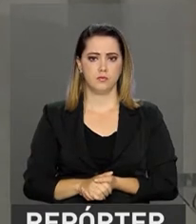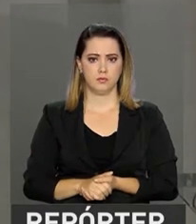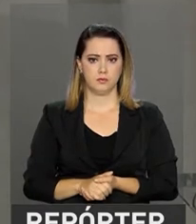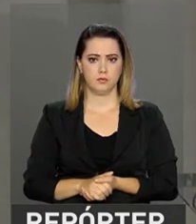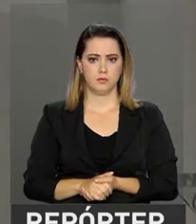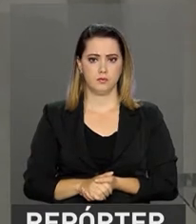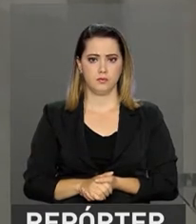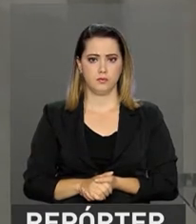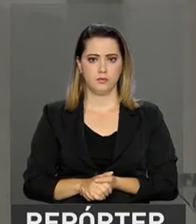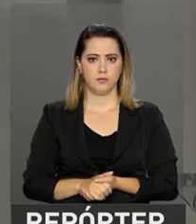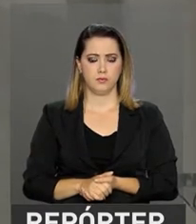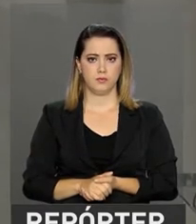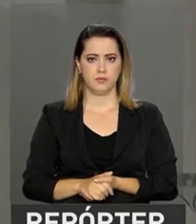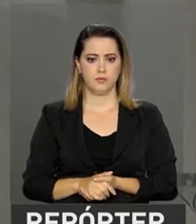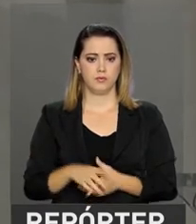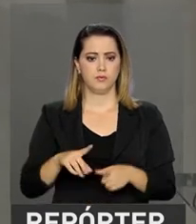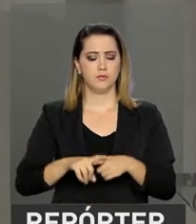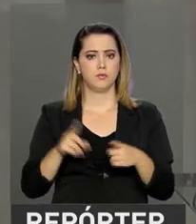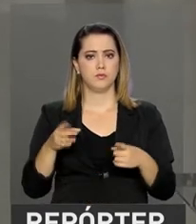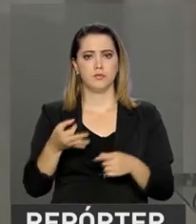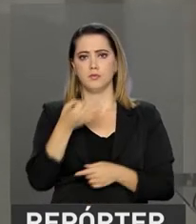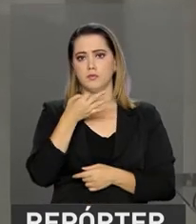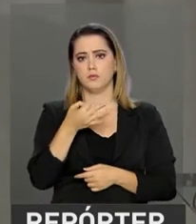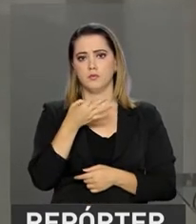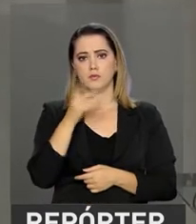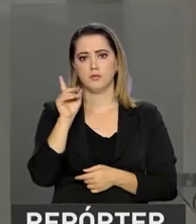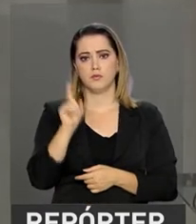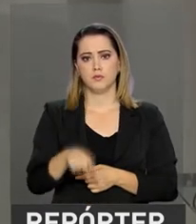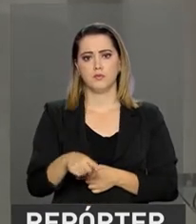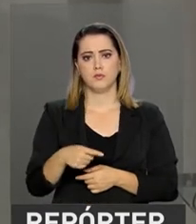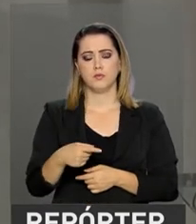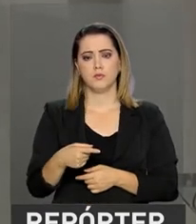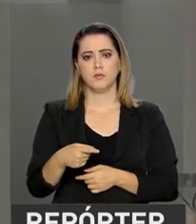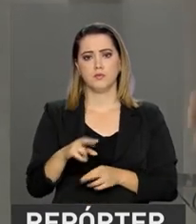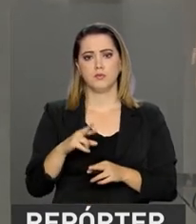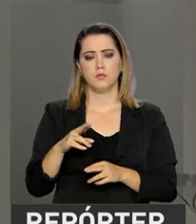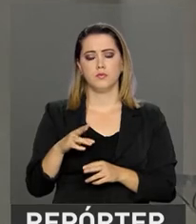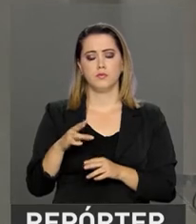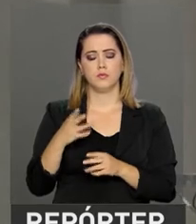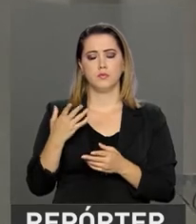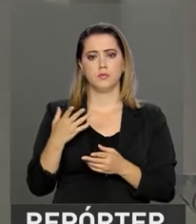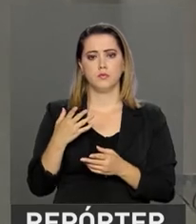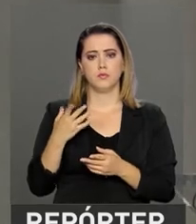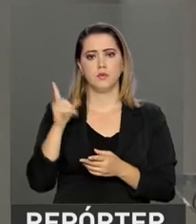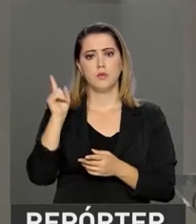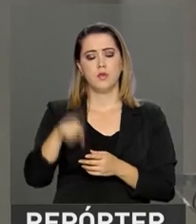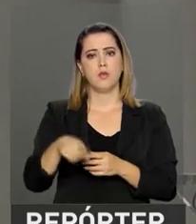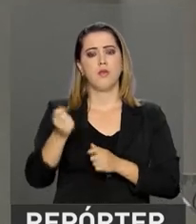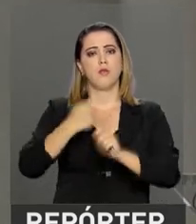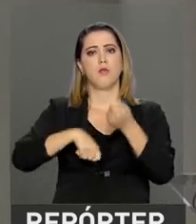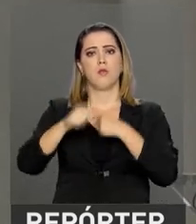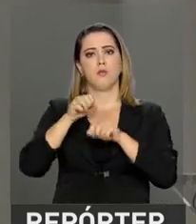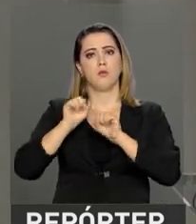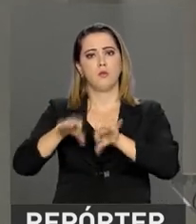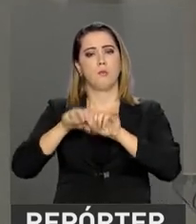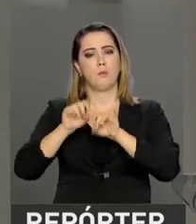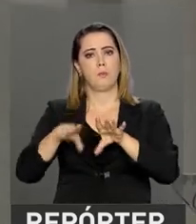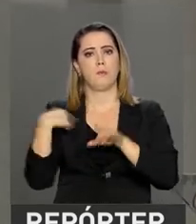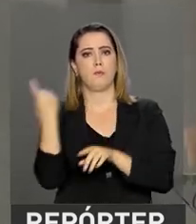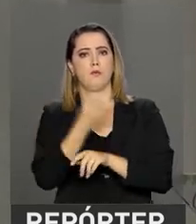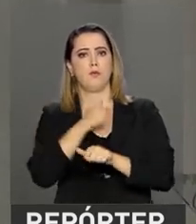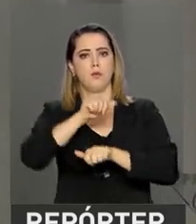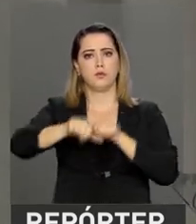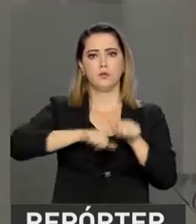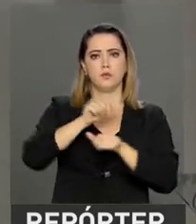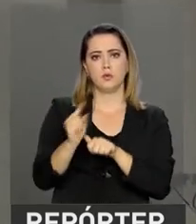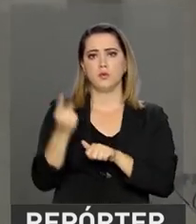olha aqui mas eu acho que o rio tejo a reorientação da parte econômicos e nós não estamos de um